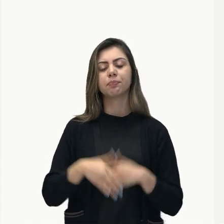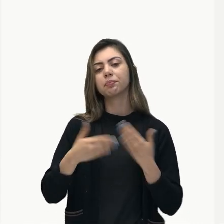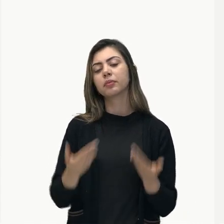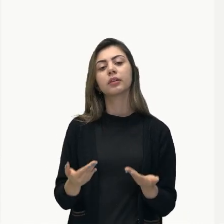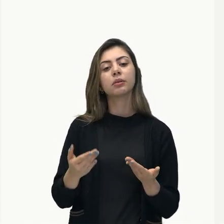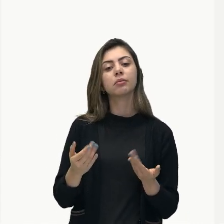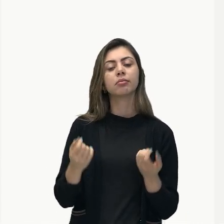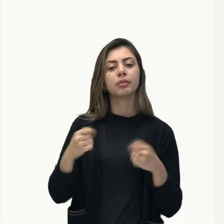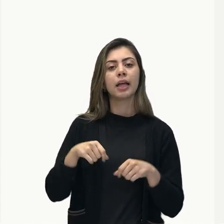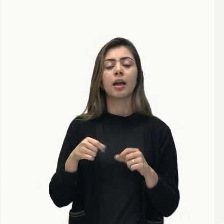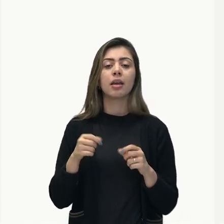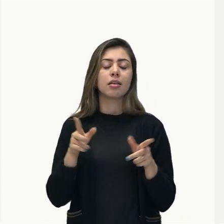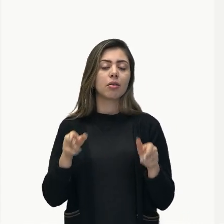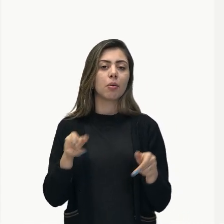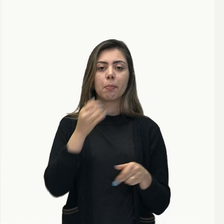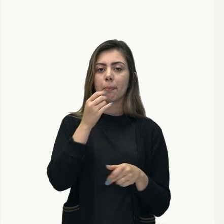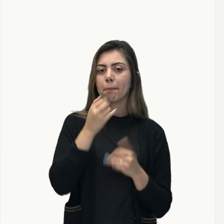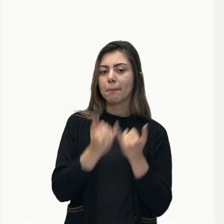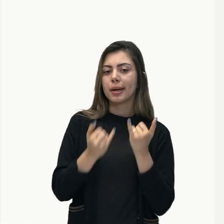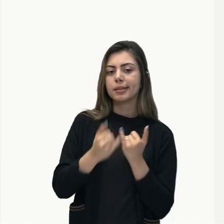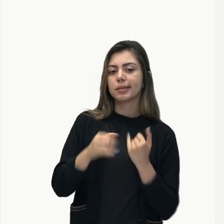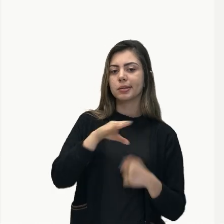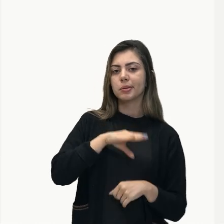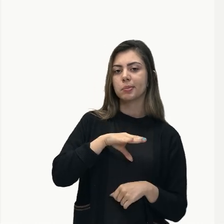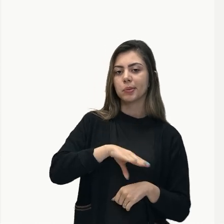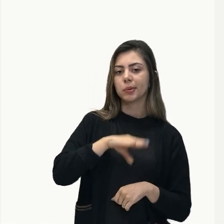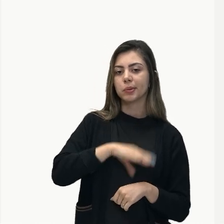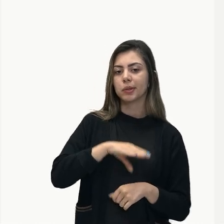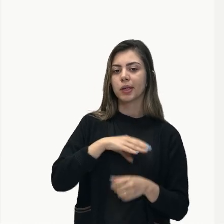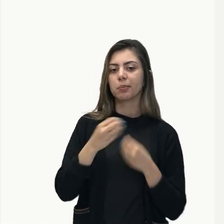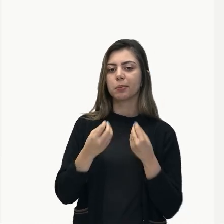compartilhar do português. A raiz desse verbo é